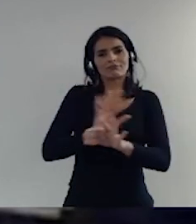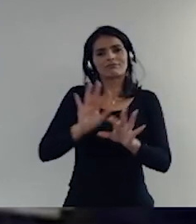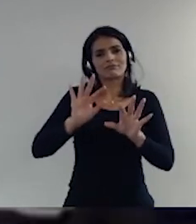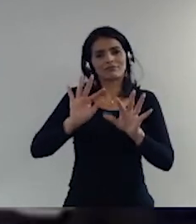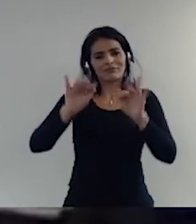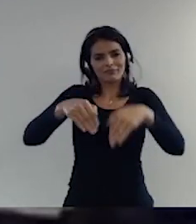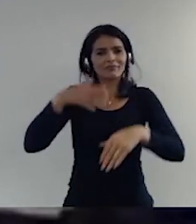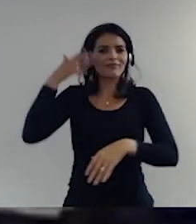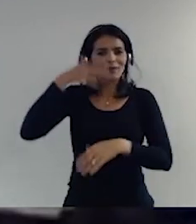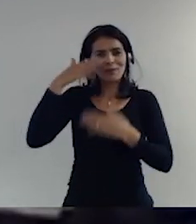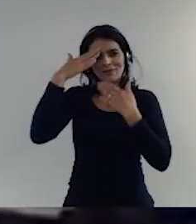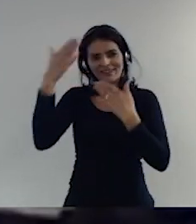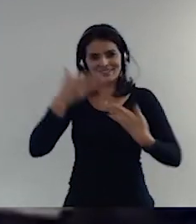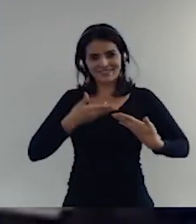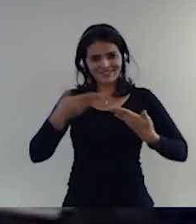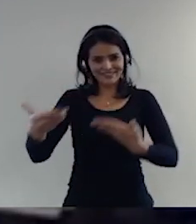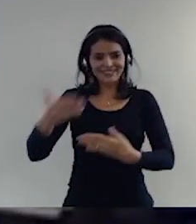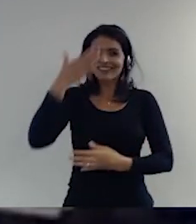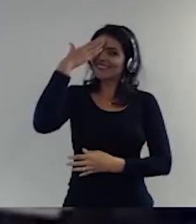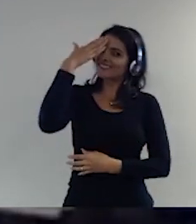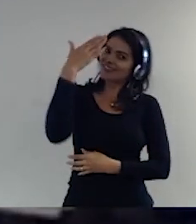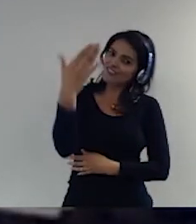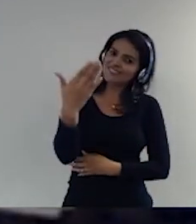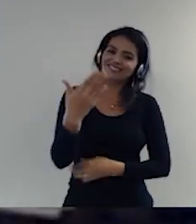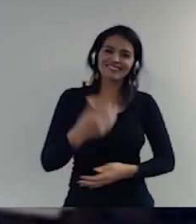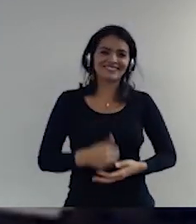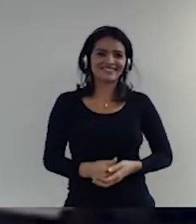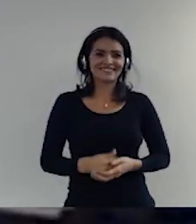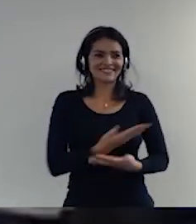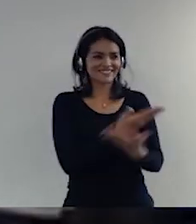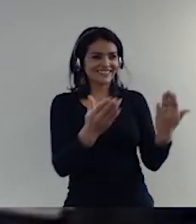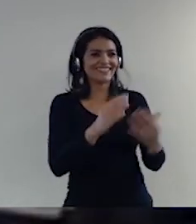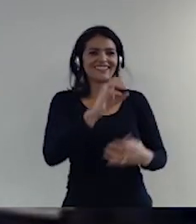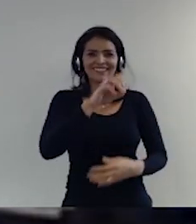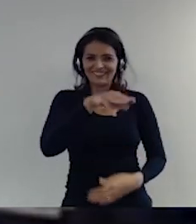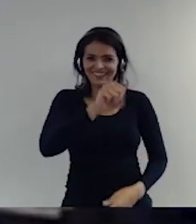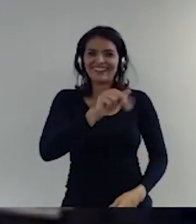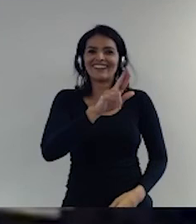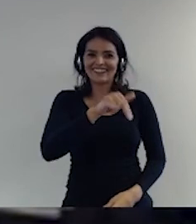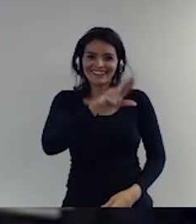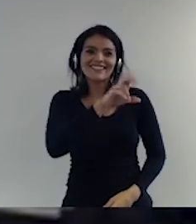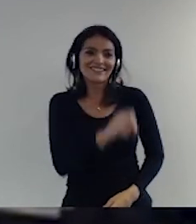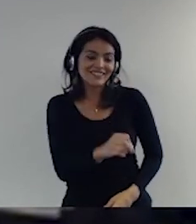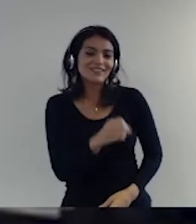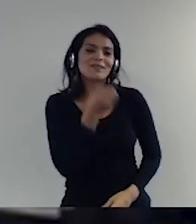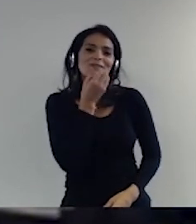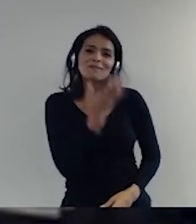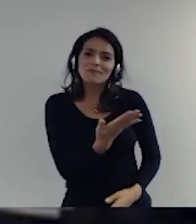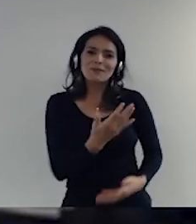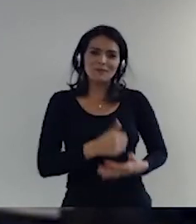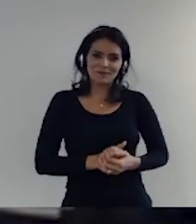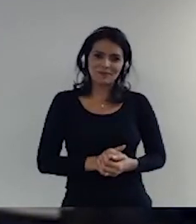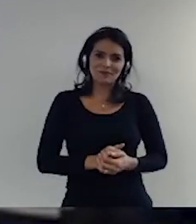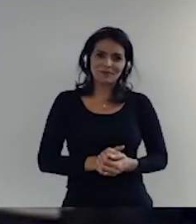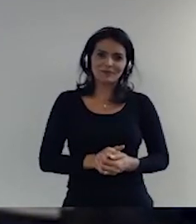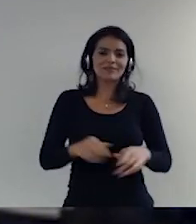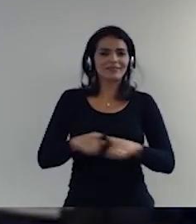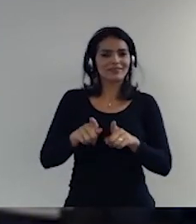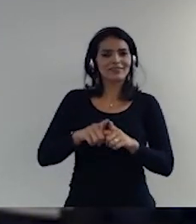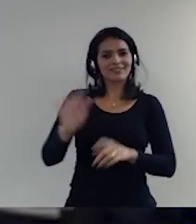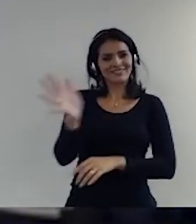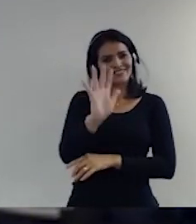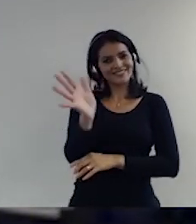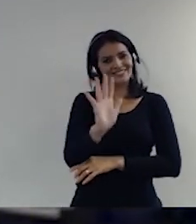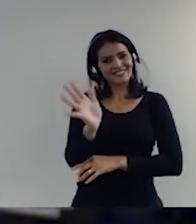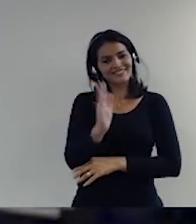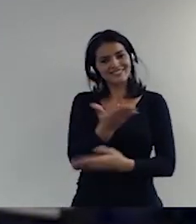muito obrigada pelo convite e agradeço, como sempre, aos professores Marinho e Tepedinho o muito que pude escutar. E despeço-me de